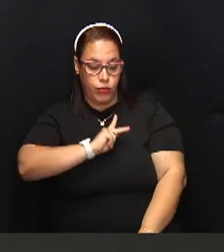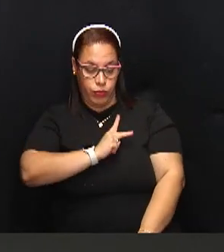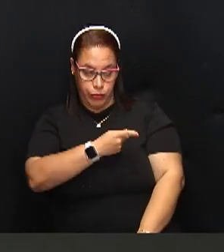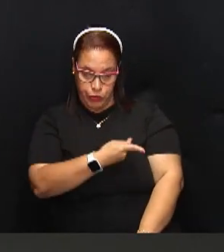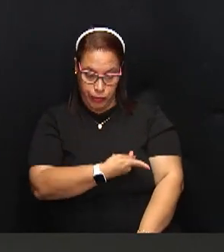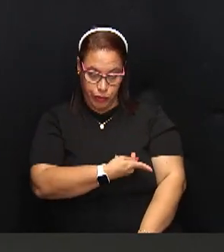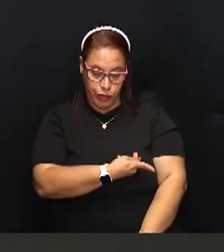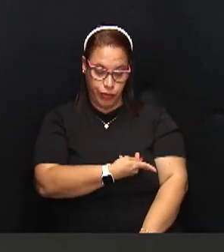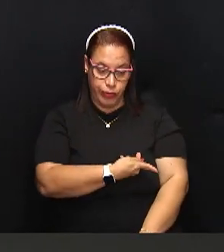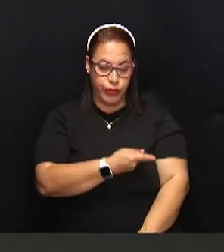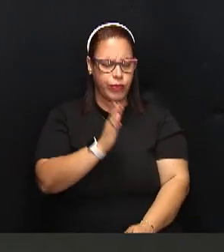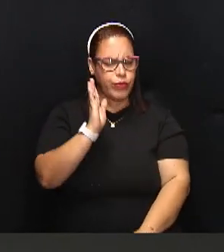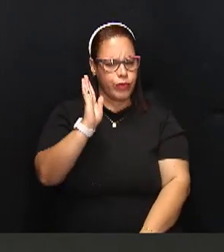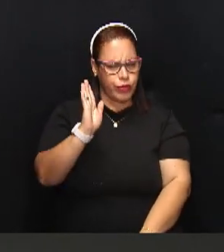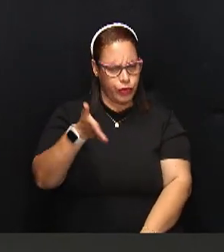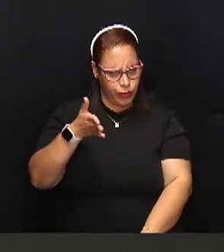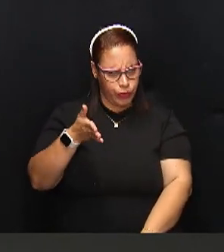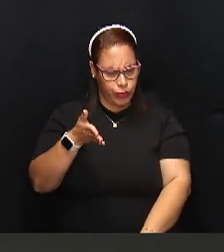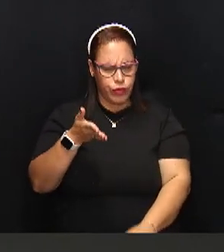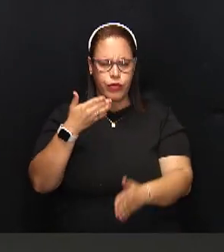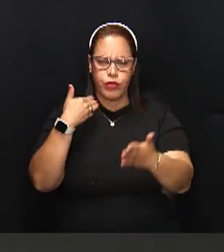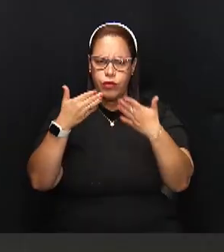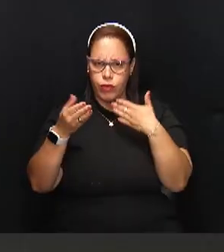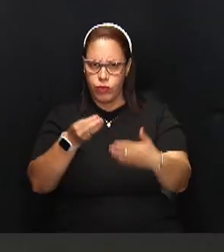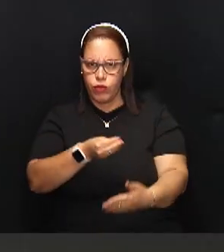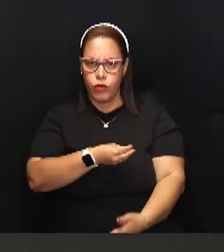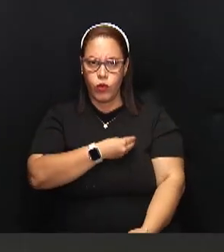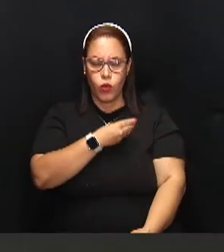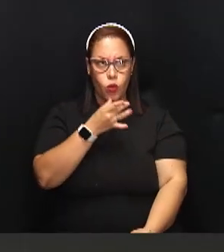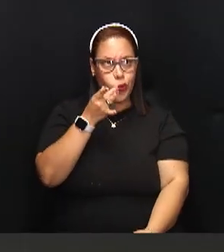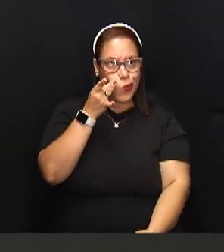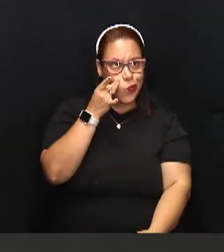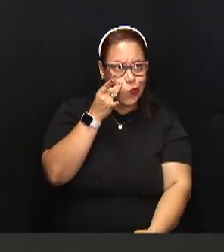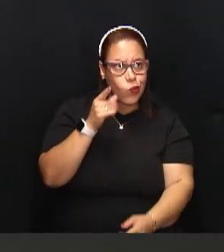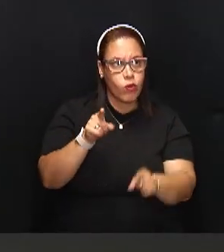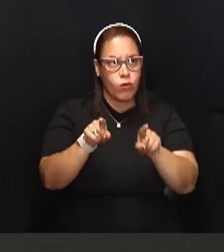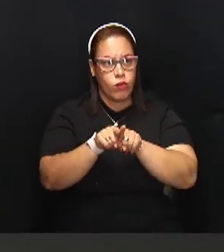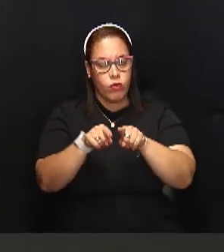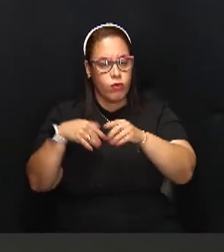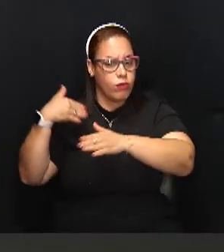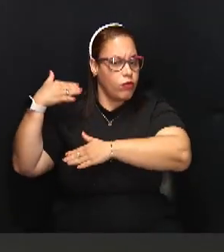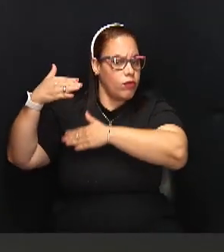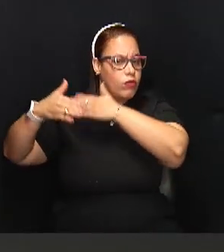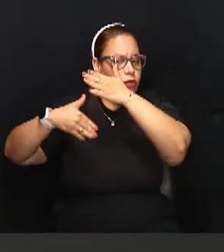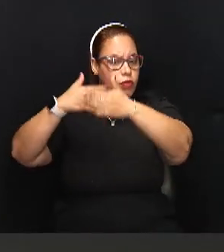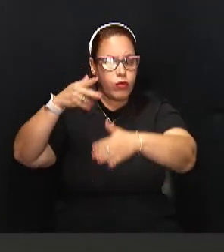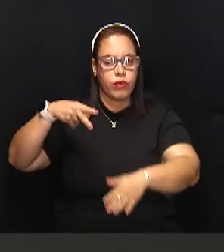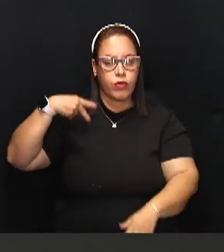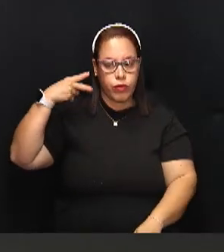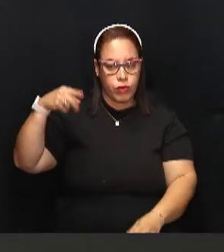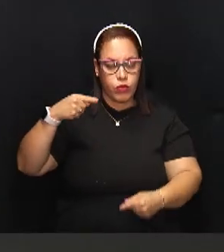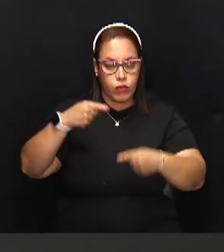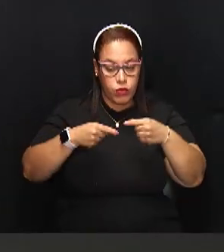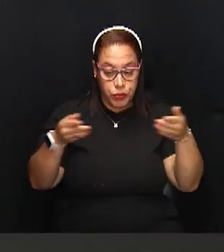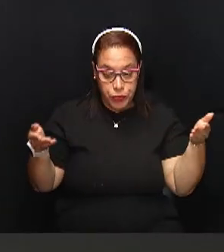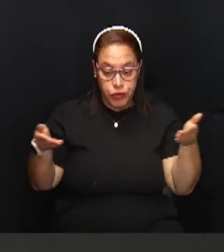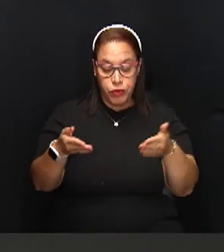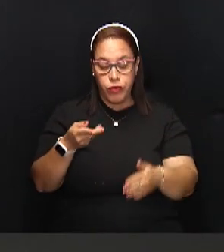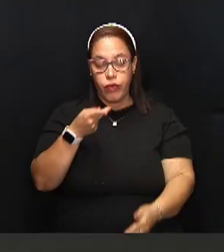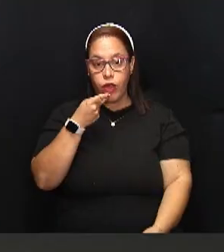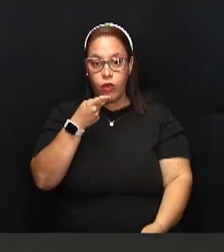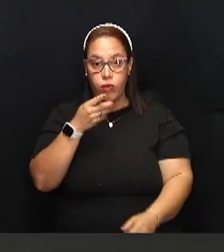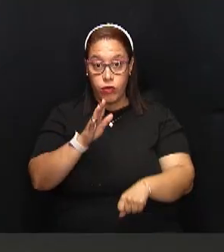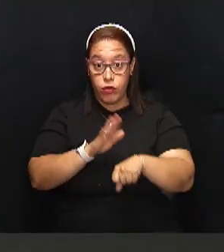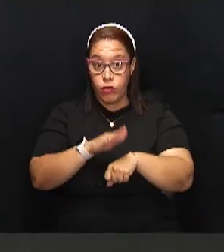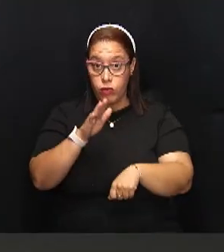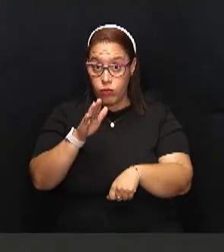Haddad, ele que já participou aqui falando da sua vida pessoal, falando também da sua trajetória política, e agora nós vamos falar um pouquinho